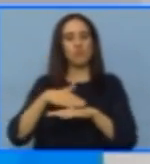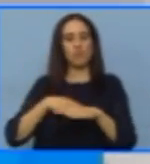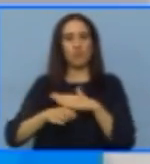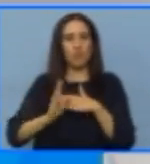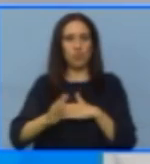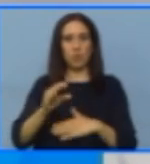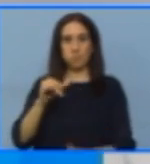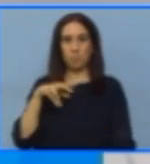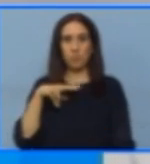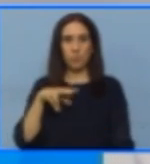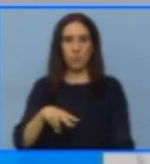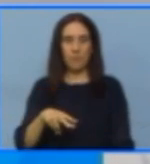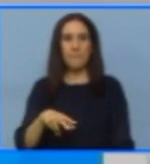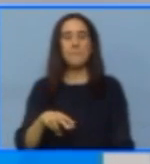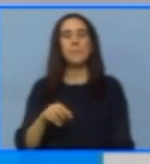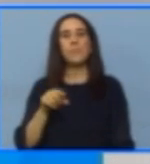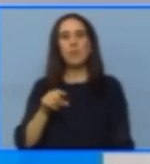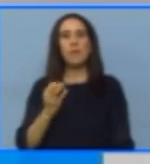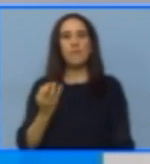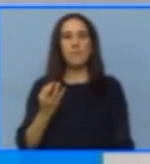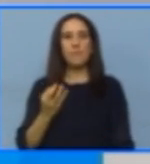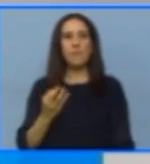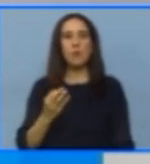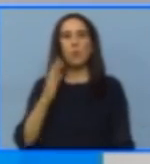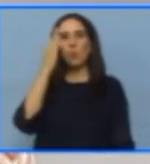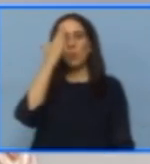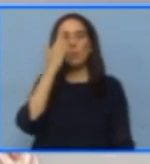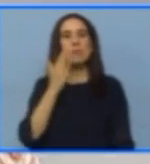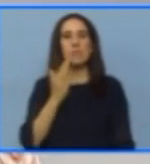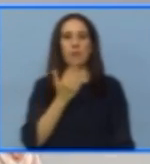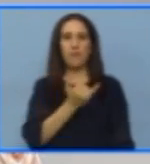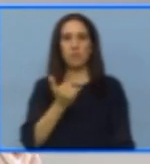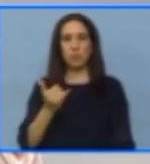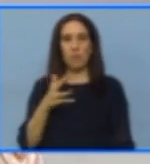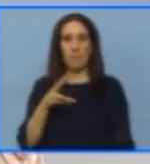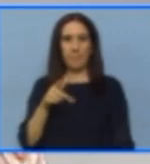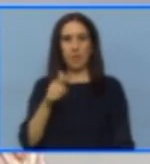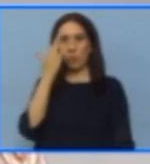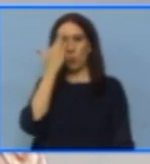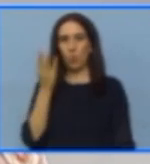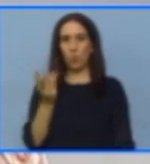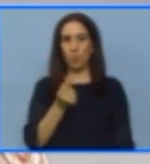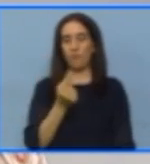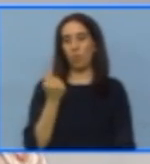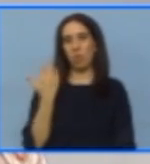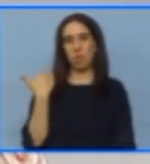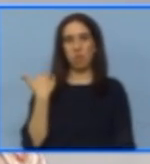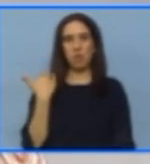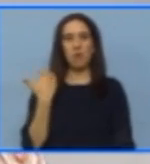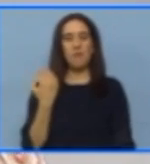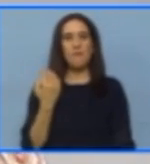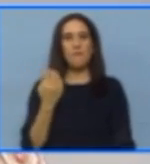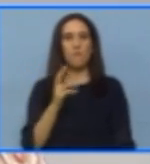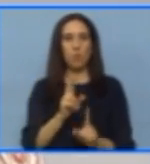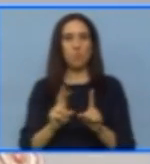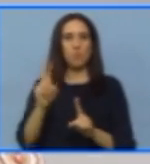realizamos em Portugal. O número 22.000 em si é um número que ainda há pouco tempo ultrapassamos quando fizemos a